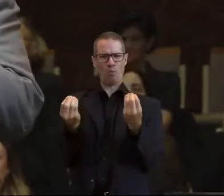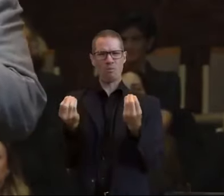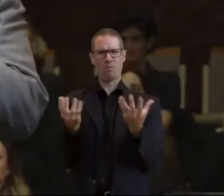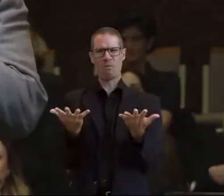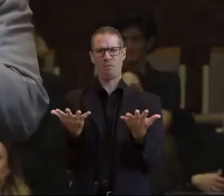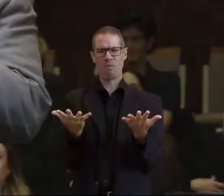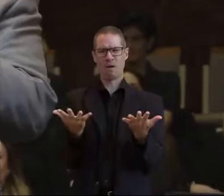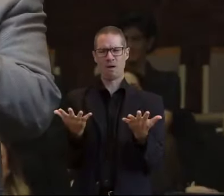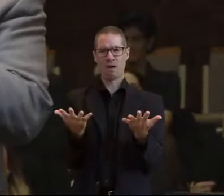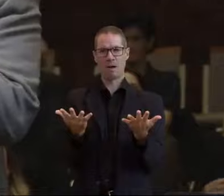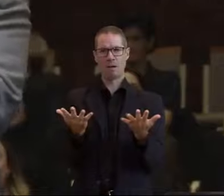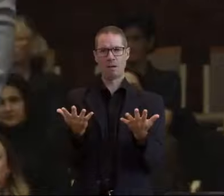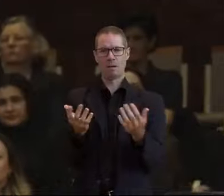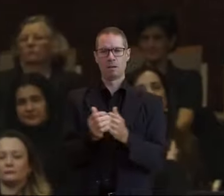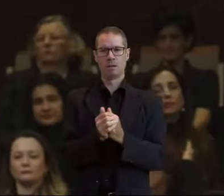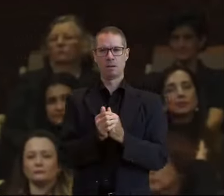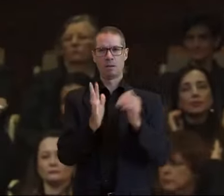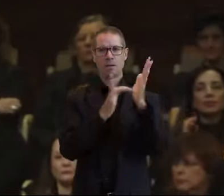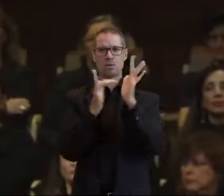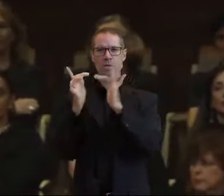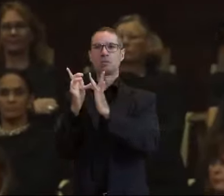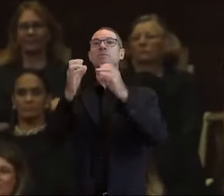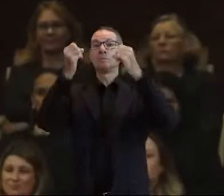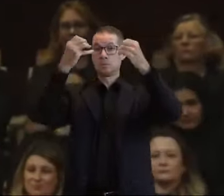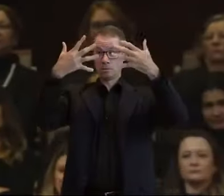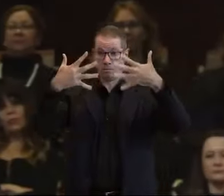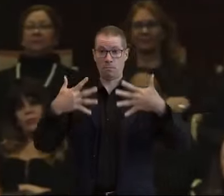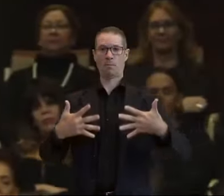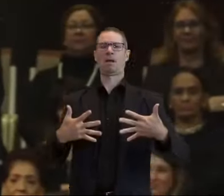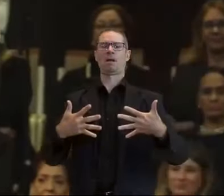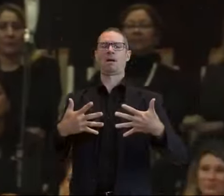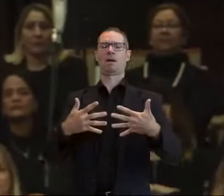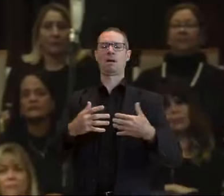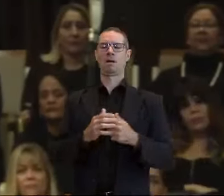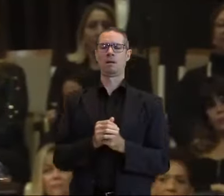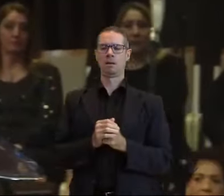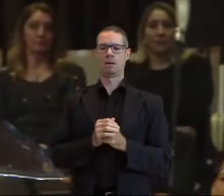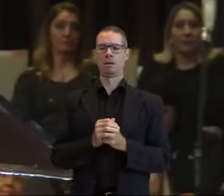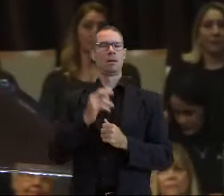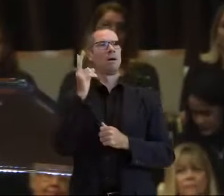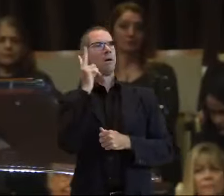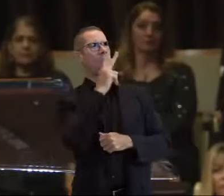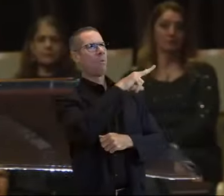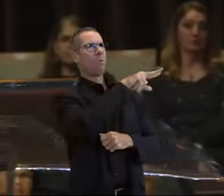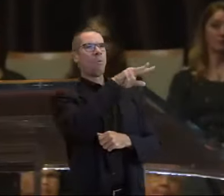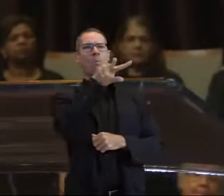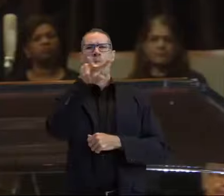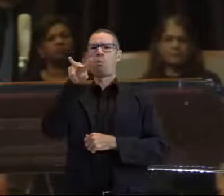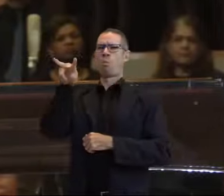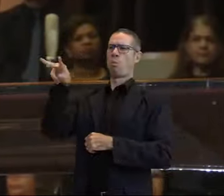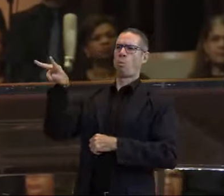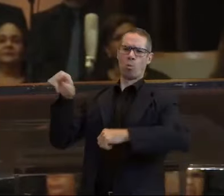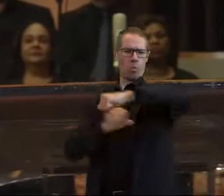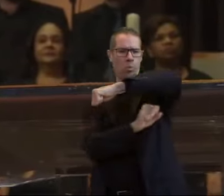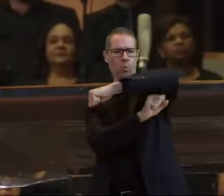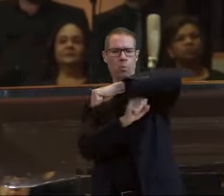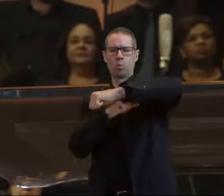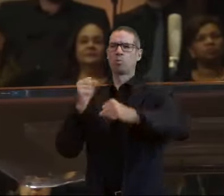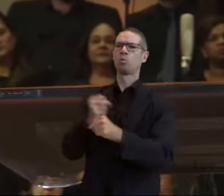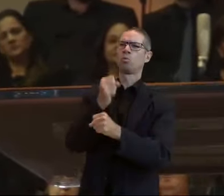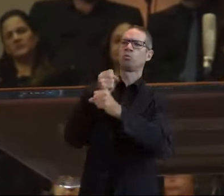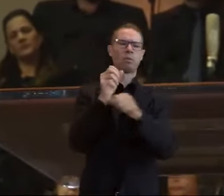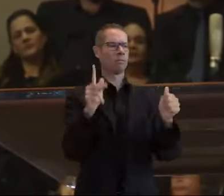condição? E aí ele dá uma figura maravilhosa. Ele diz assim: olhem para a construção do templo. E provavelmente Pedro